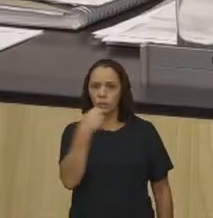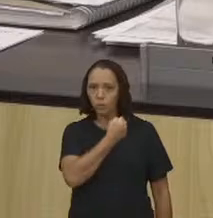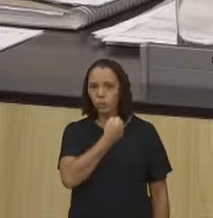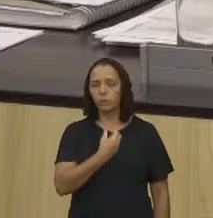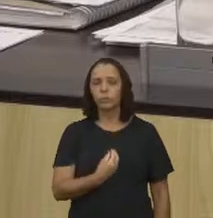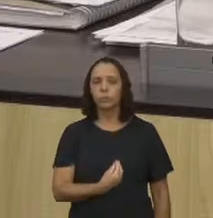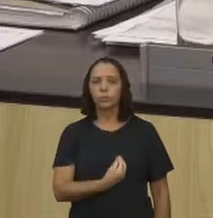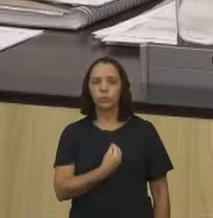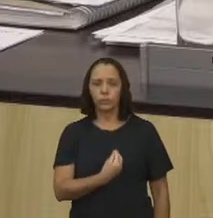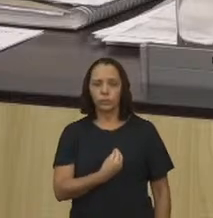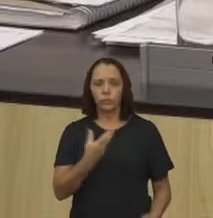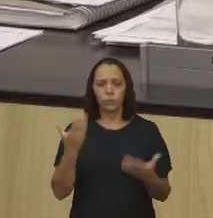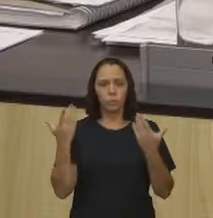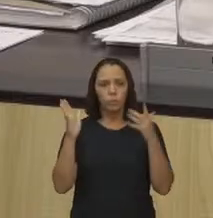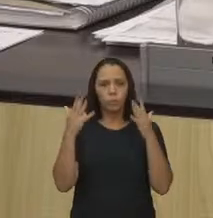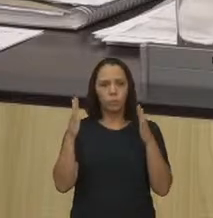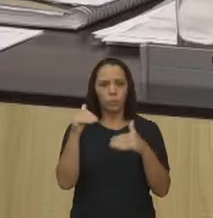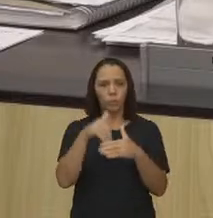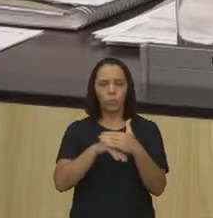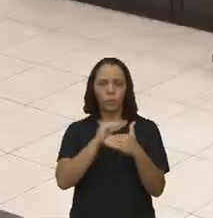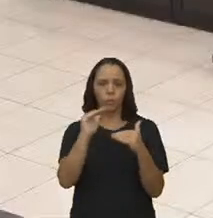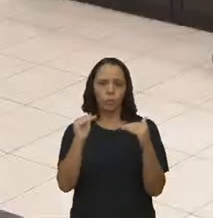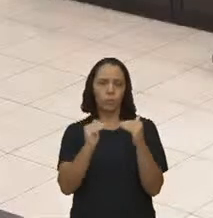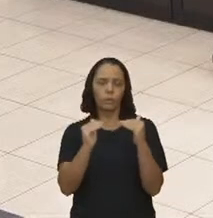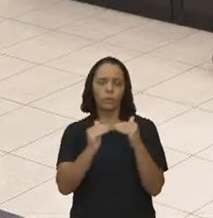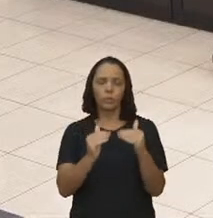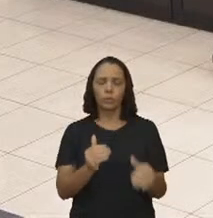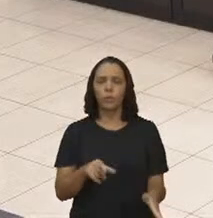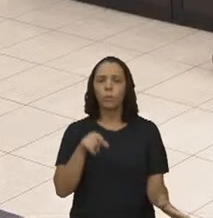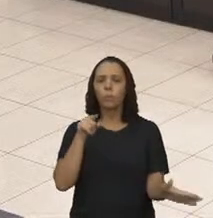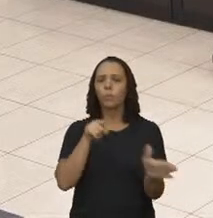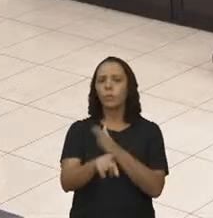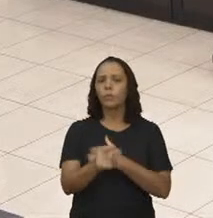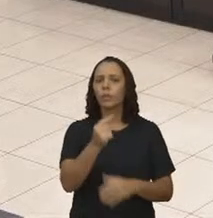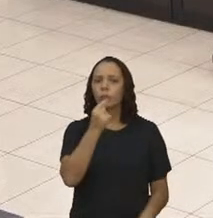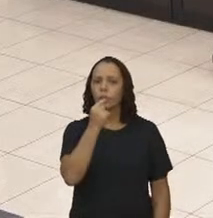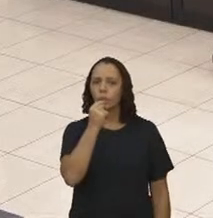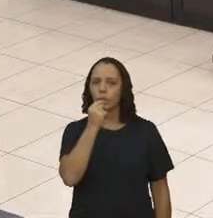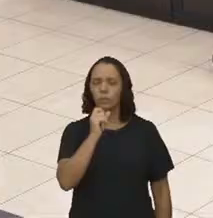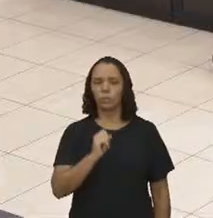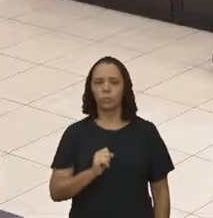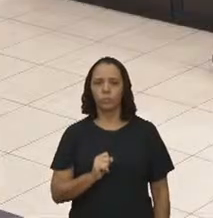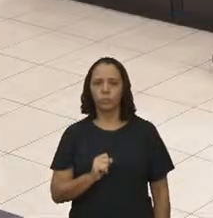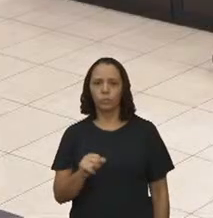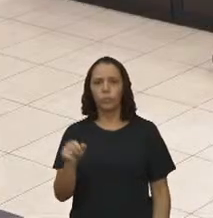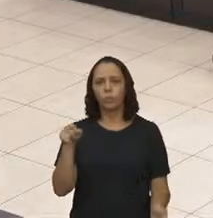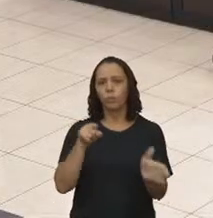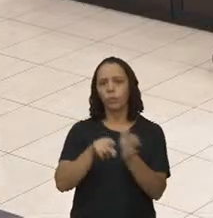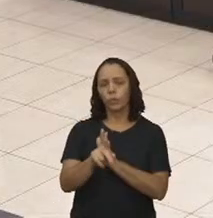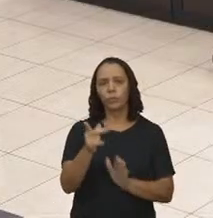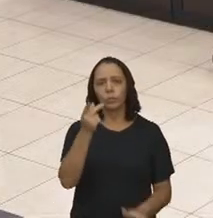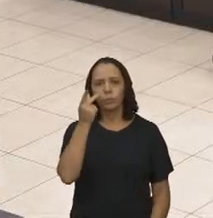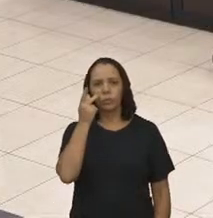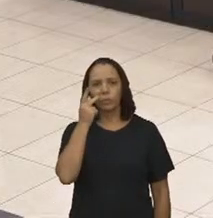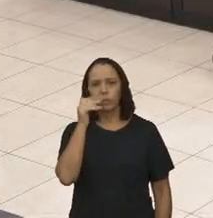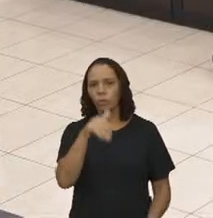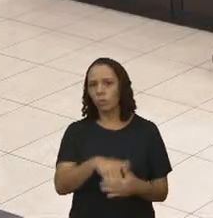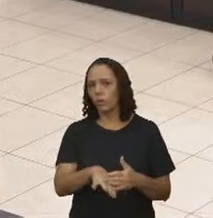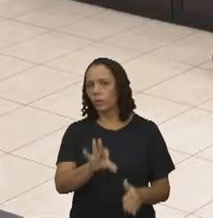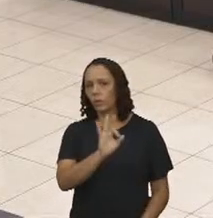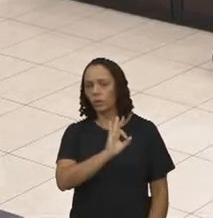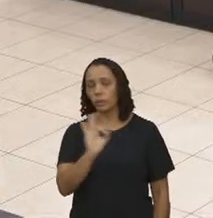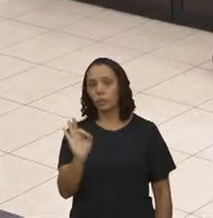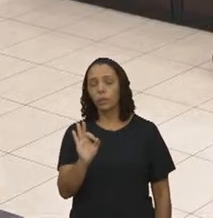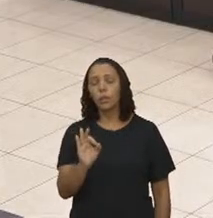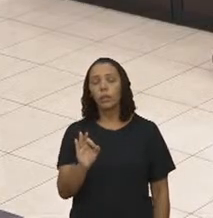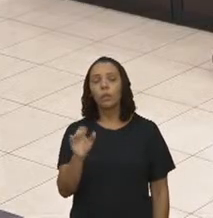favorável. Como vota o vereador Neto Alves? Como vota o vereador Paulinho do Esporte? Não vota.